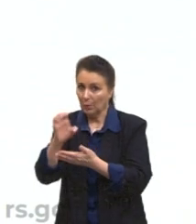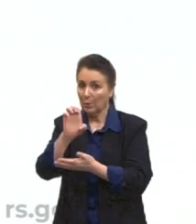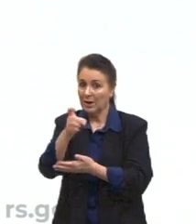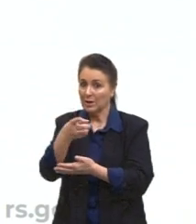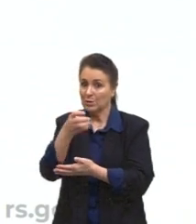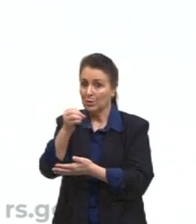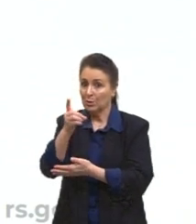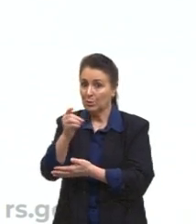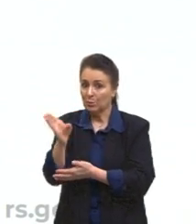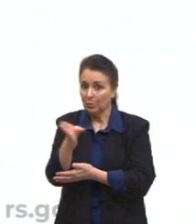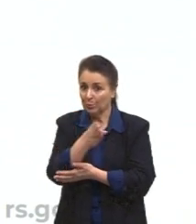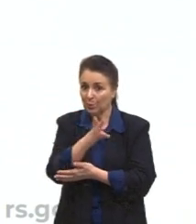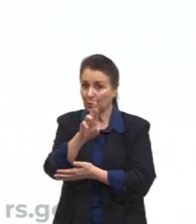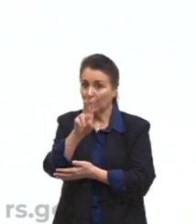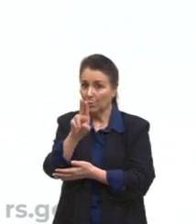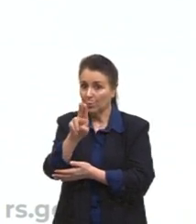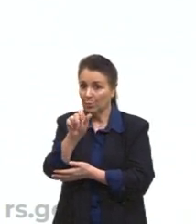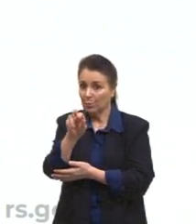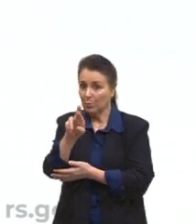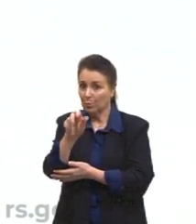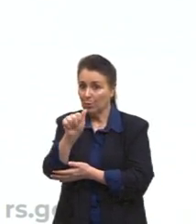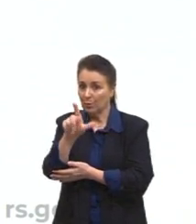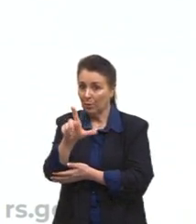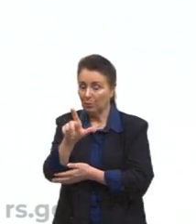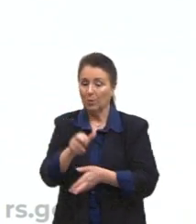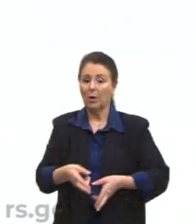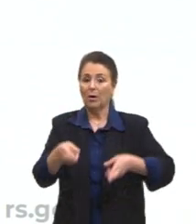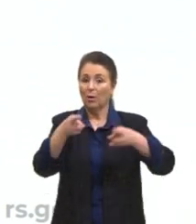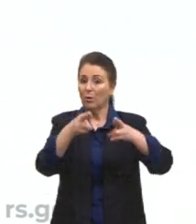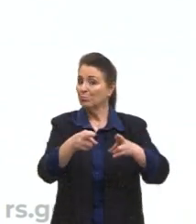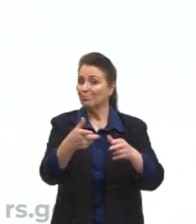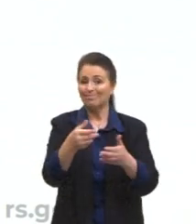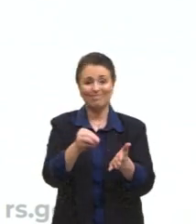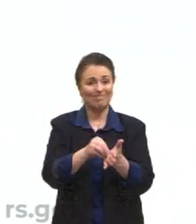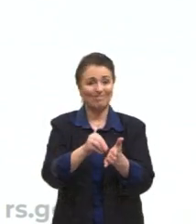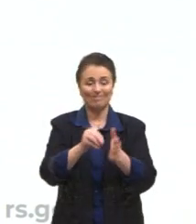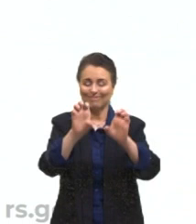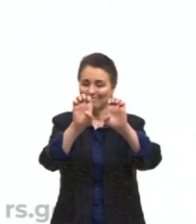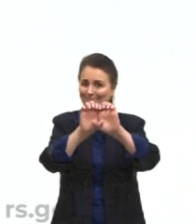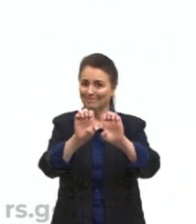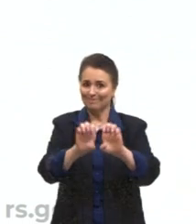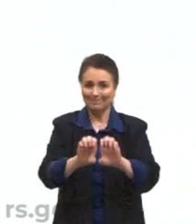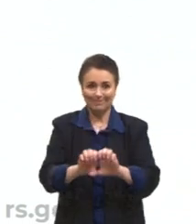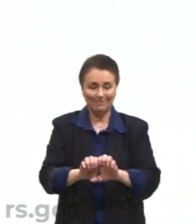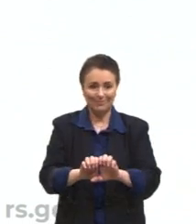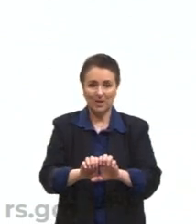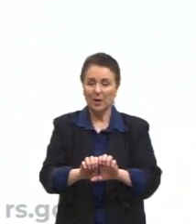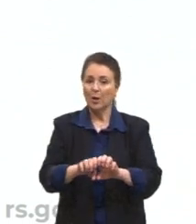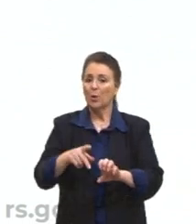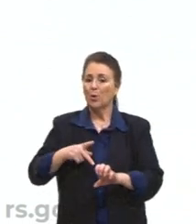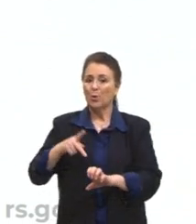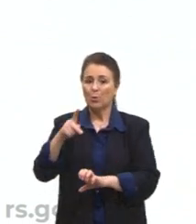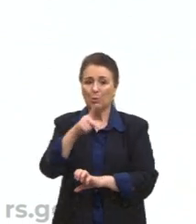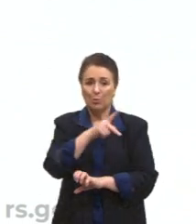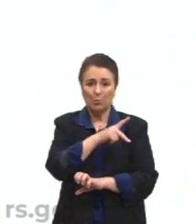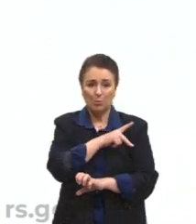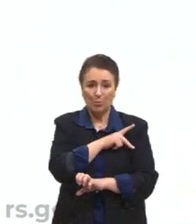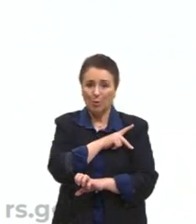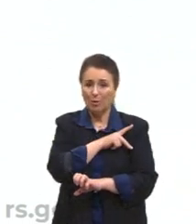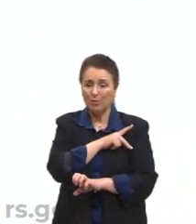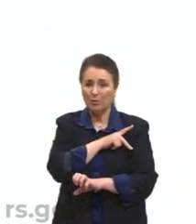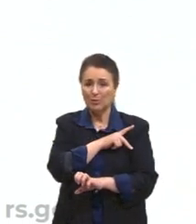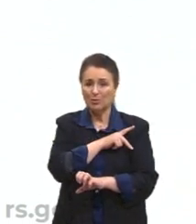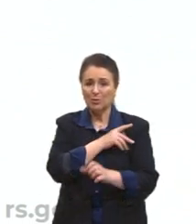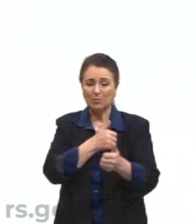êxodo rural Como isso acontece E aí regiões sem estruturas povos com se tornam marginalizados